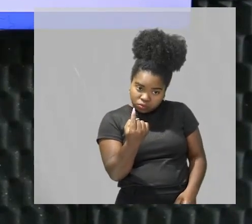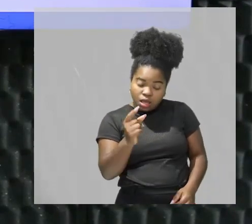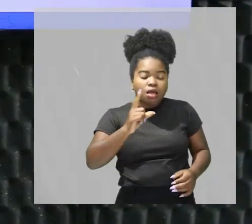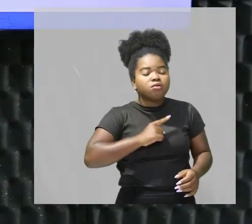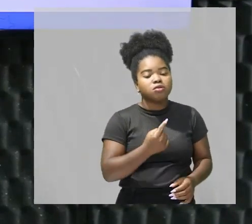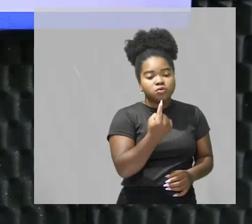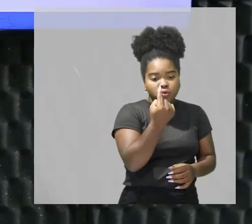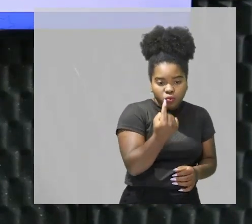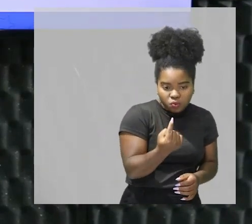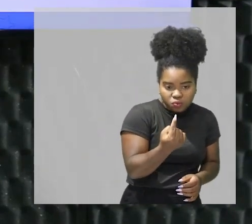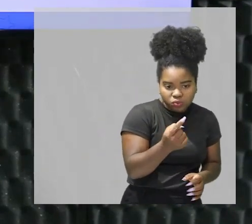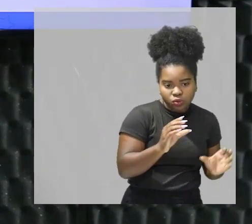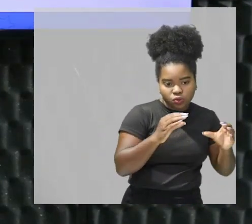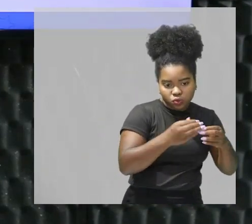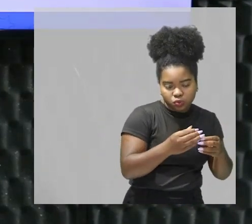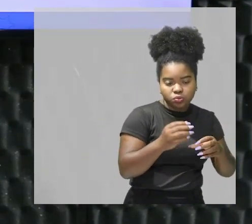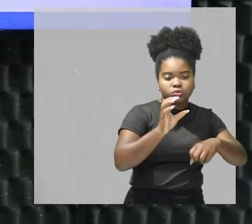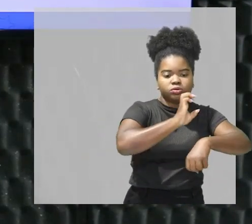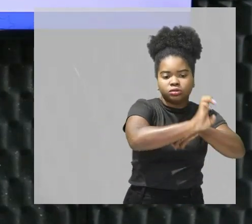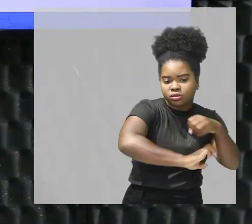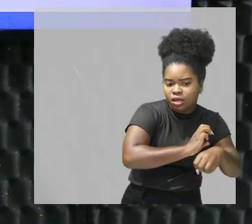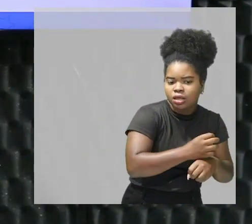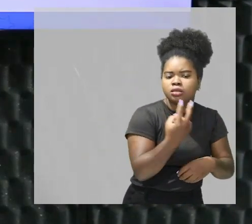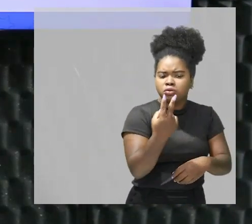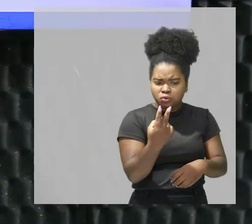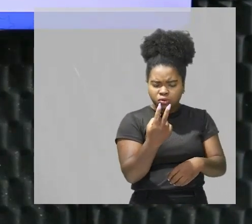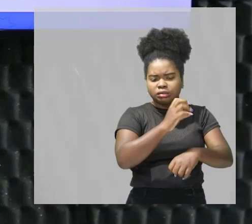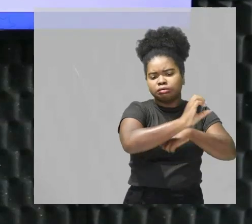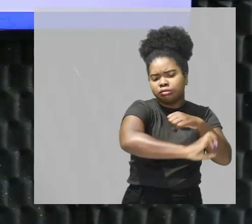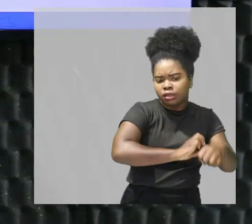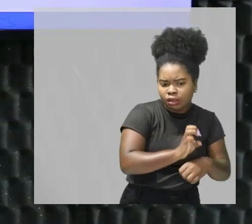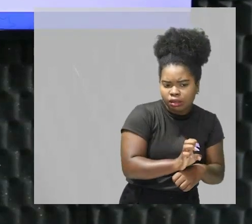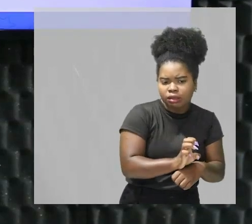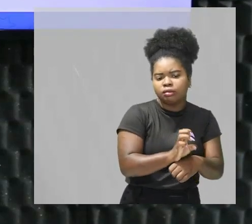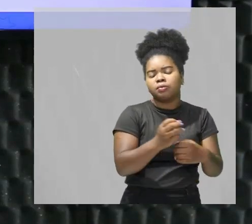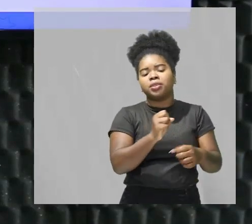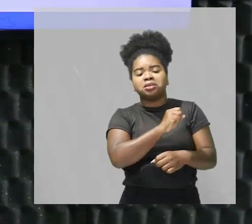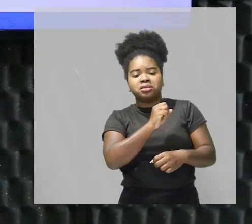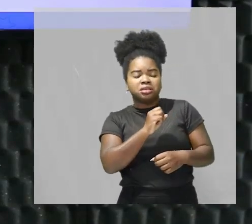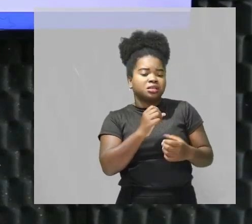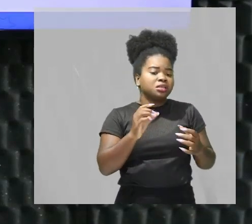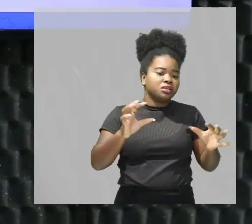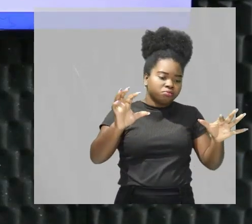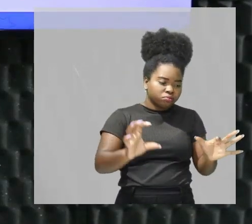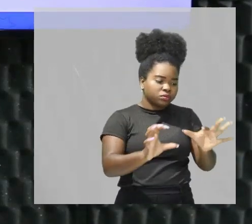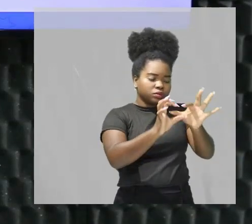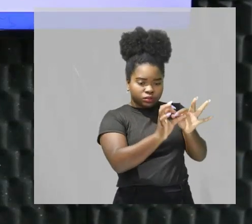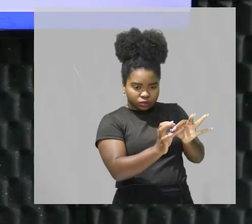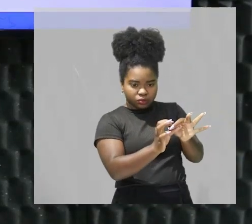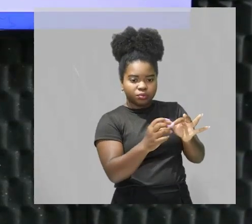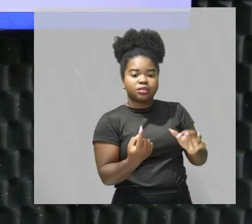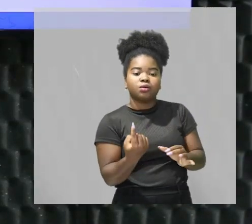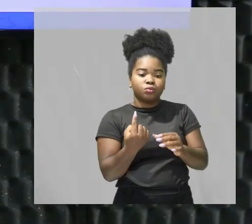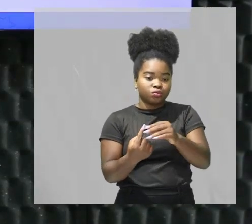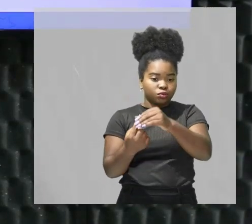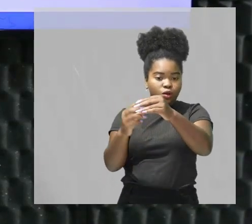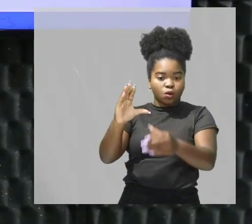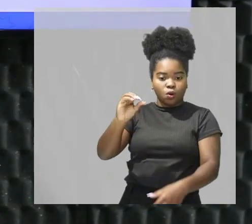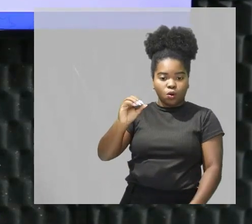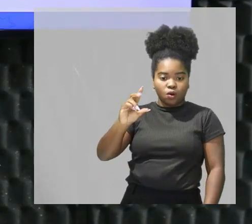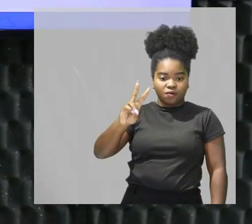de elétrons. Dois elétrons envolvidos que se ligaram para estabelecer uma ligação